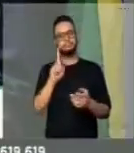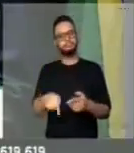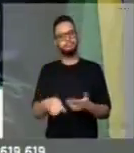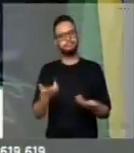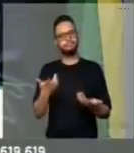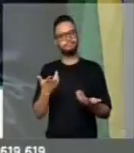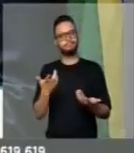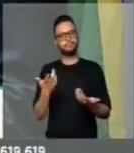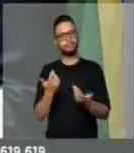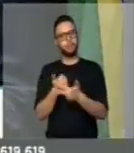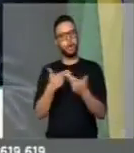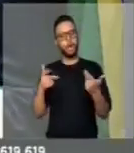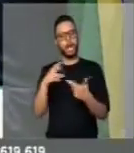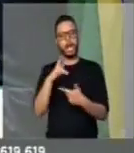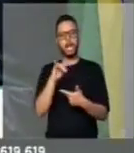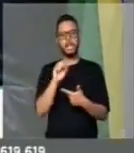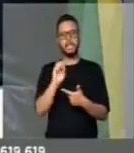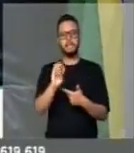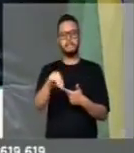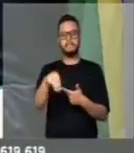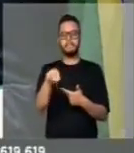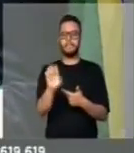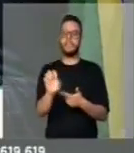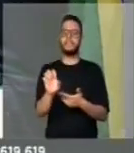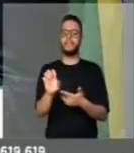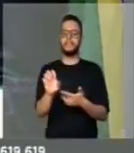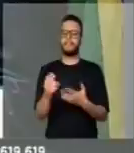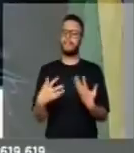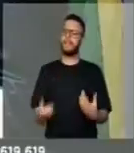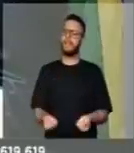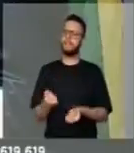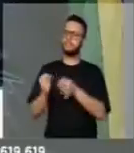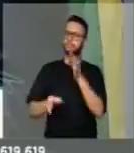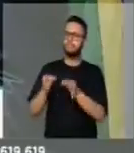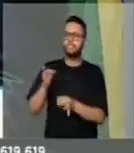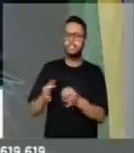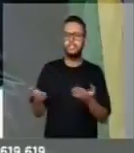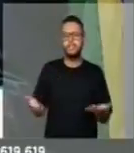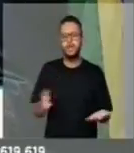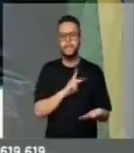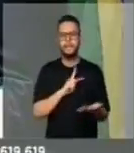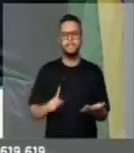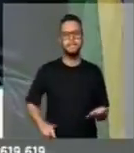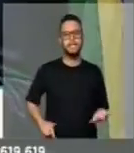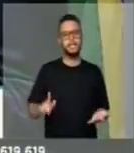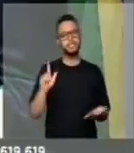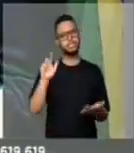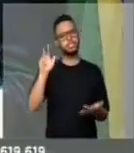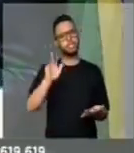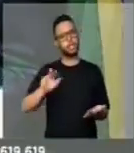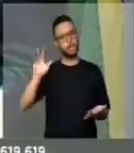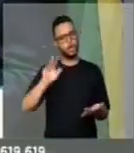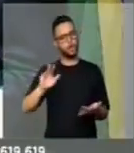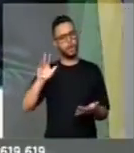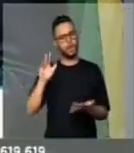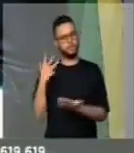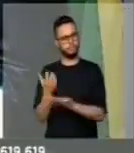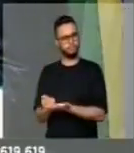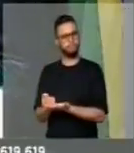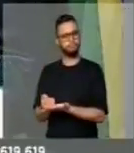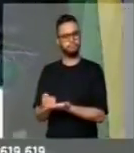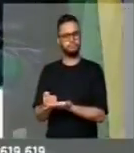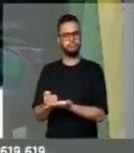criminoso. Vamos ser justos. O presidente Lula, quando assumiu, colocou no